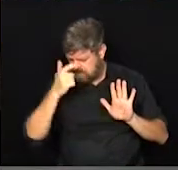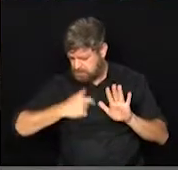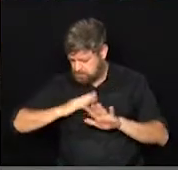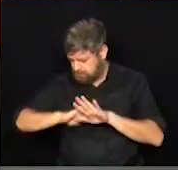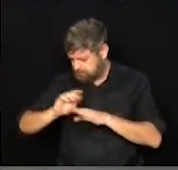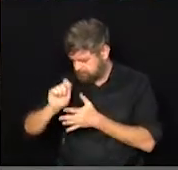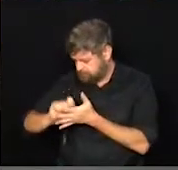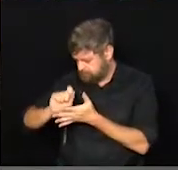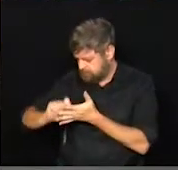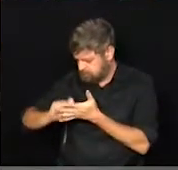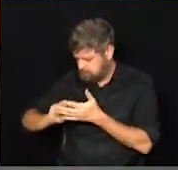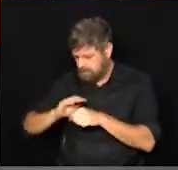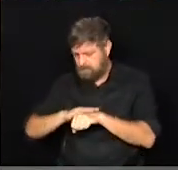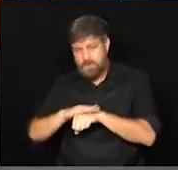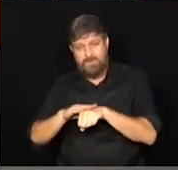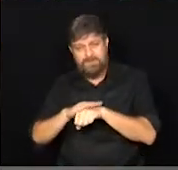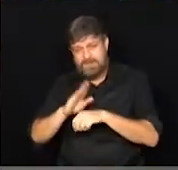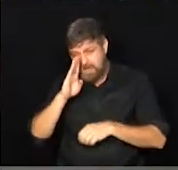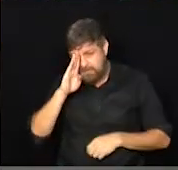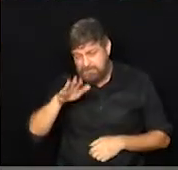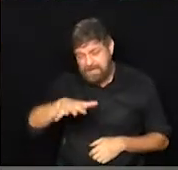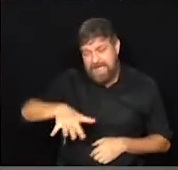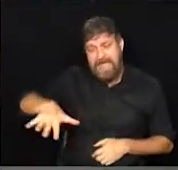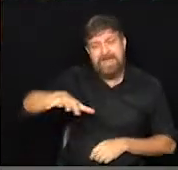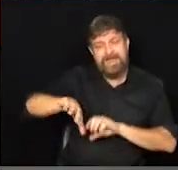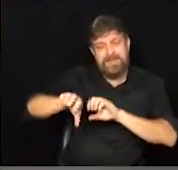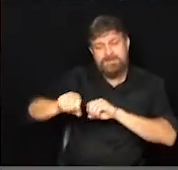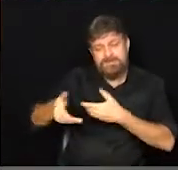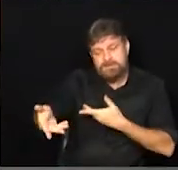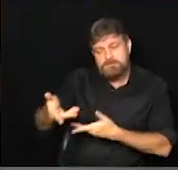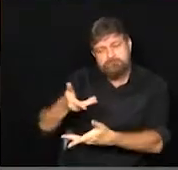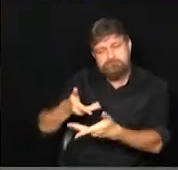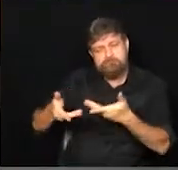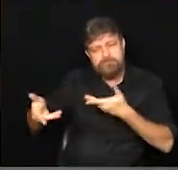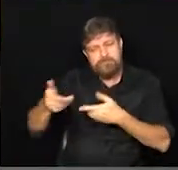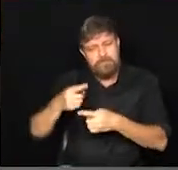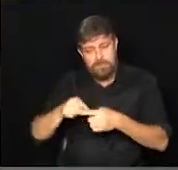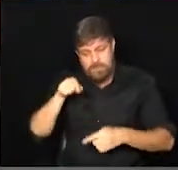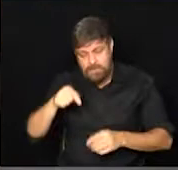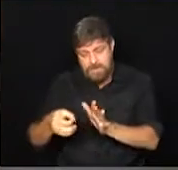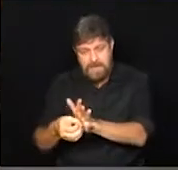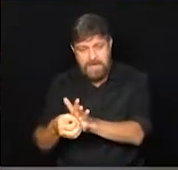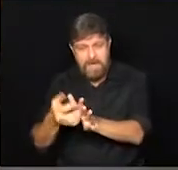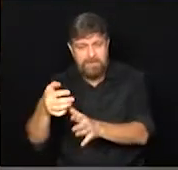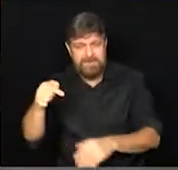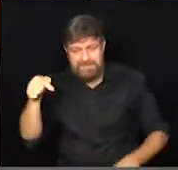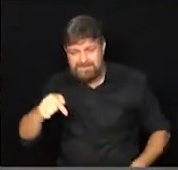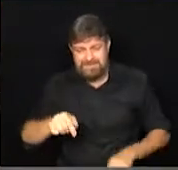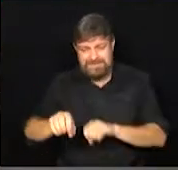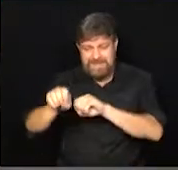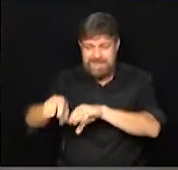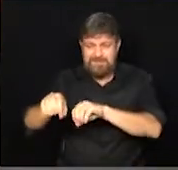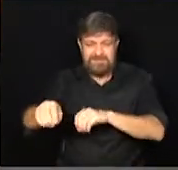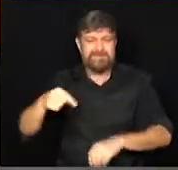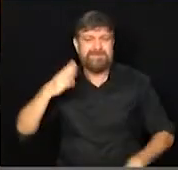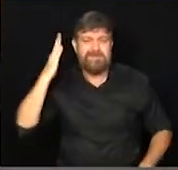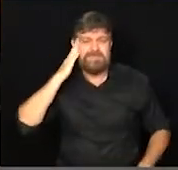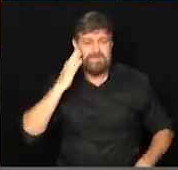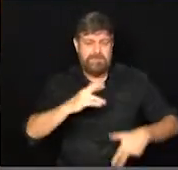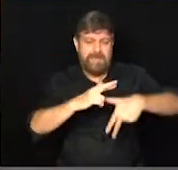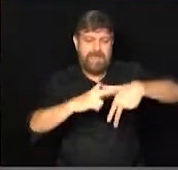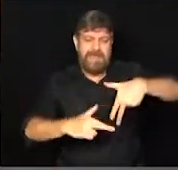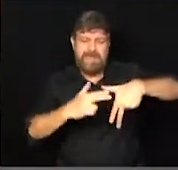tenho conversado muito, principalmente com a educação, porque assim, muitas vezes a educação, quer dizer, a questão de gênero está presente na